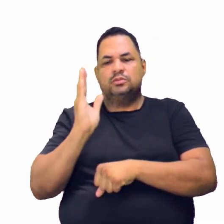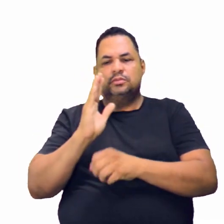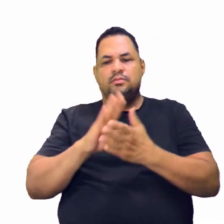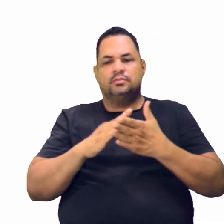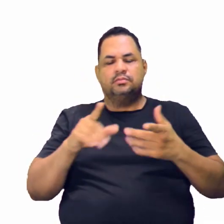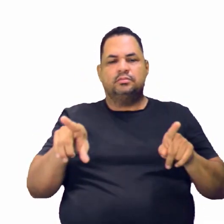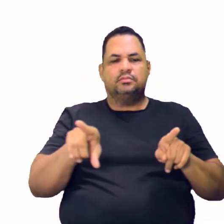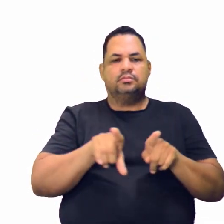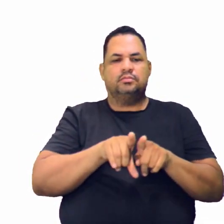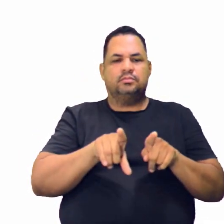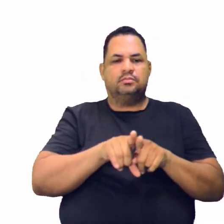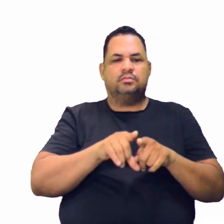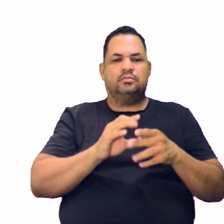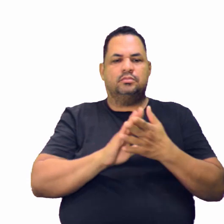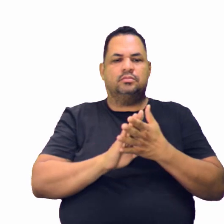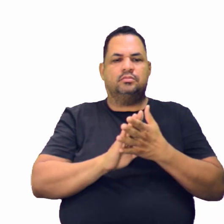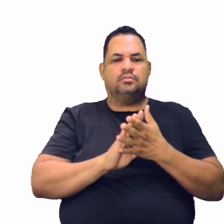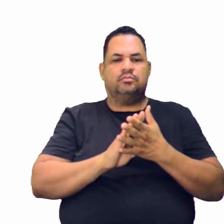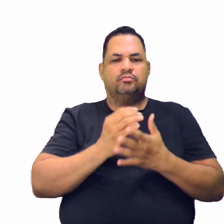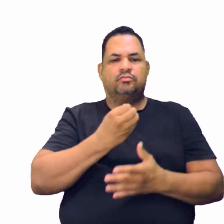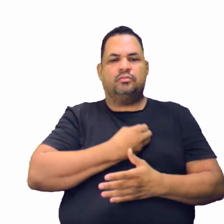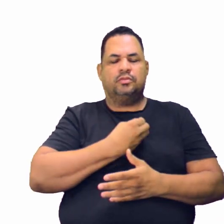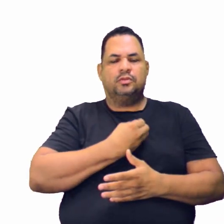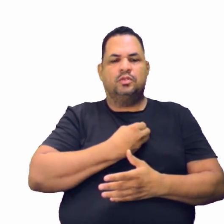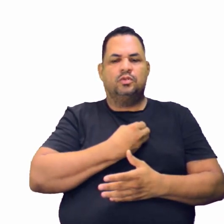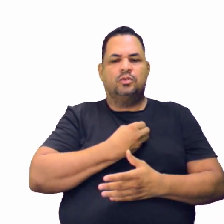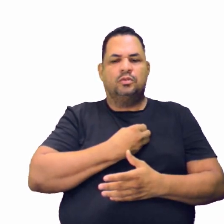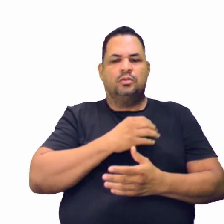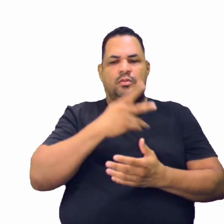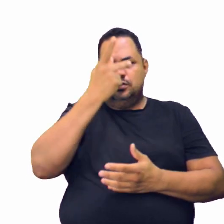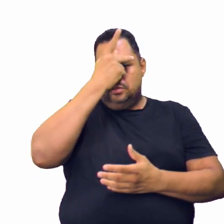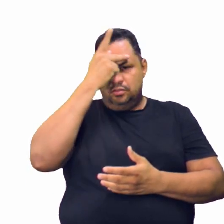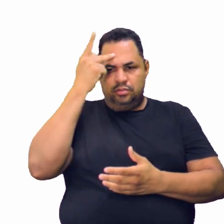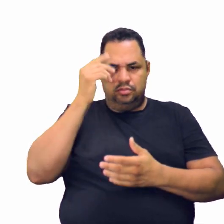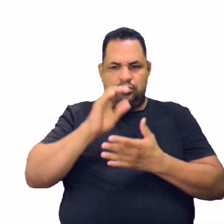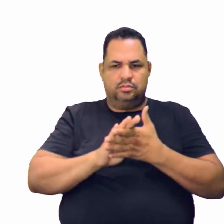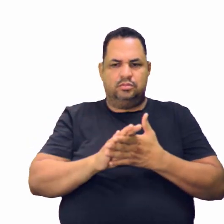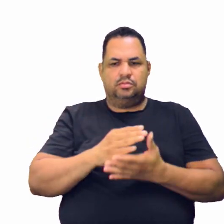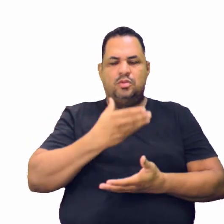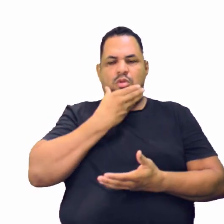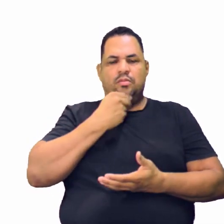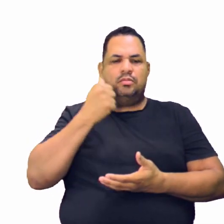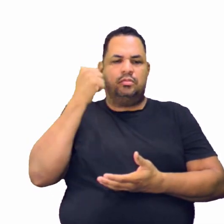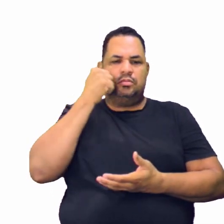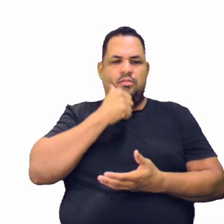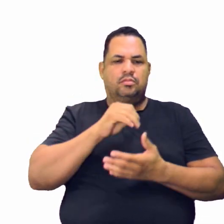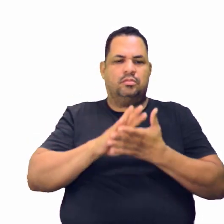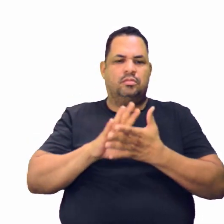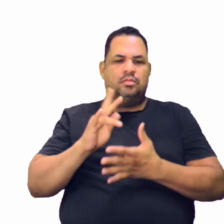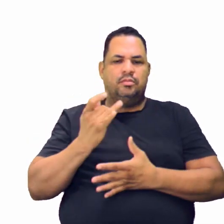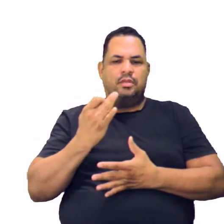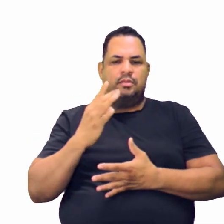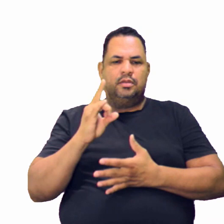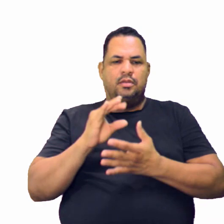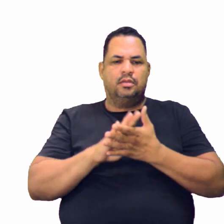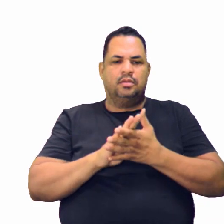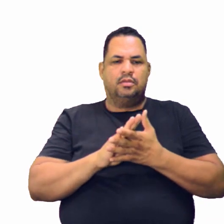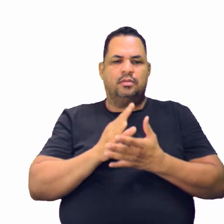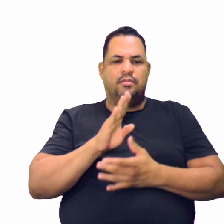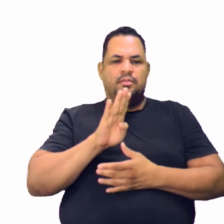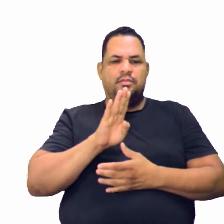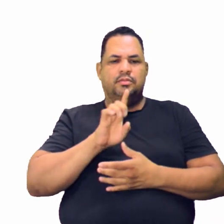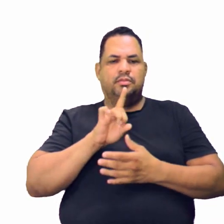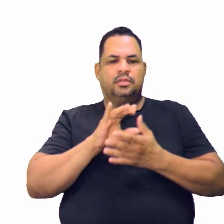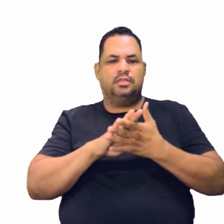tem a silepse de gênero, de número e pessoa. Hipérbato, olha só, é a troca. De barata, Anne